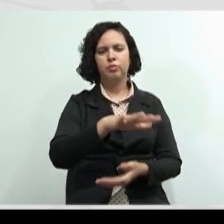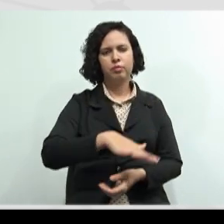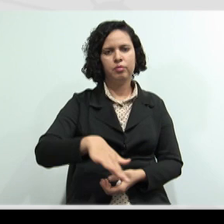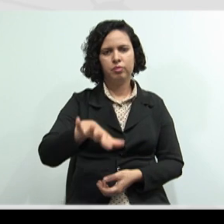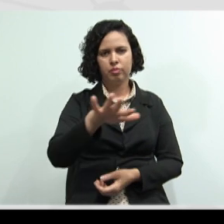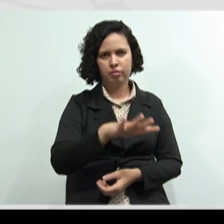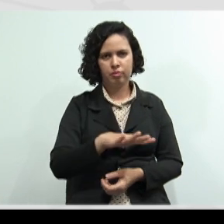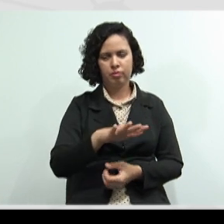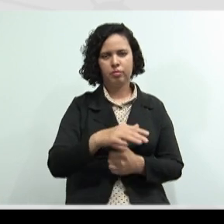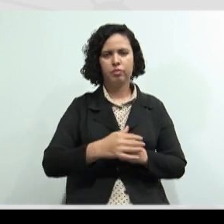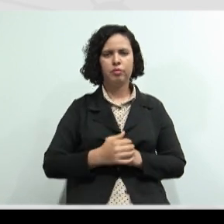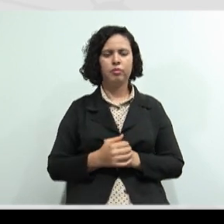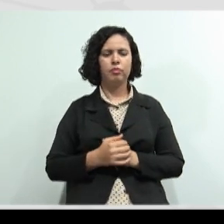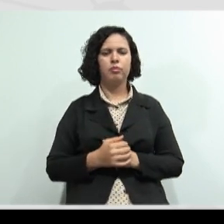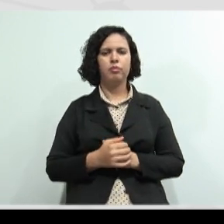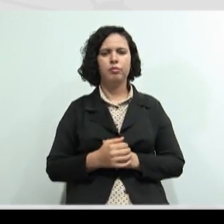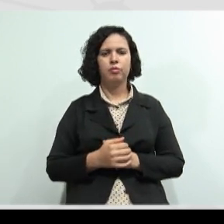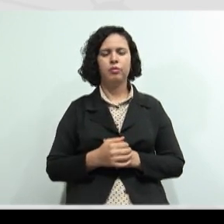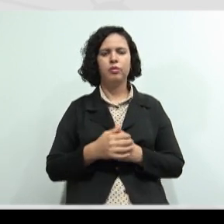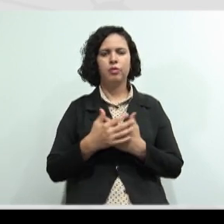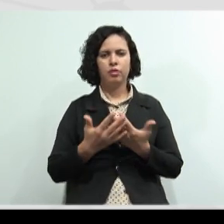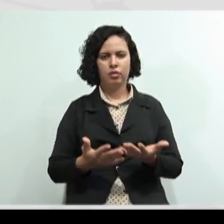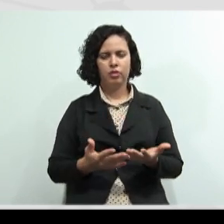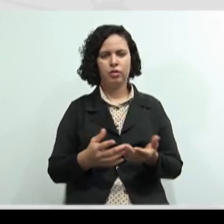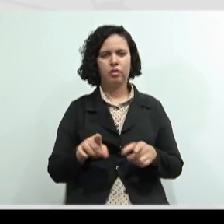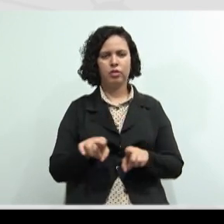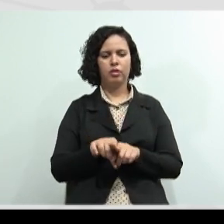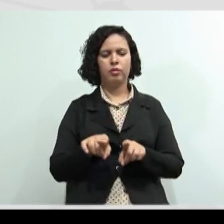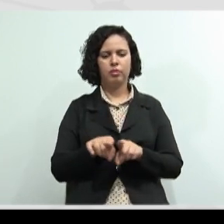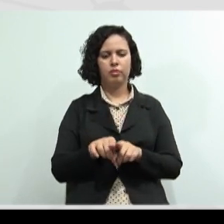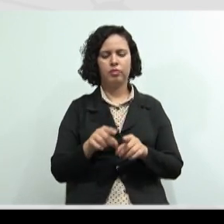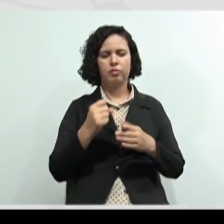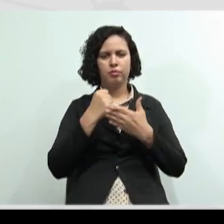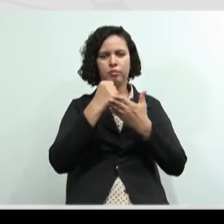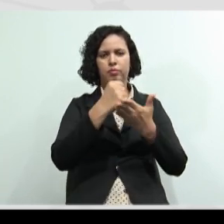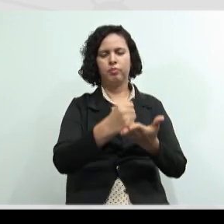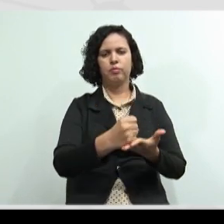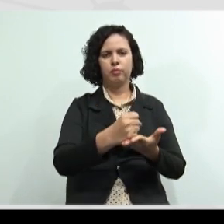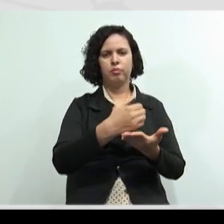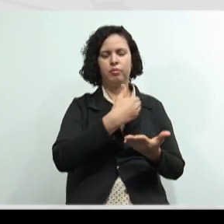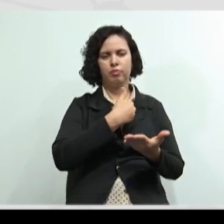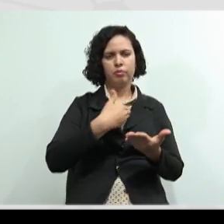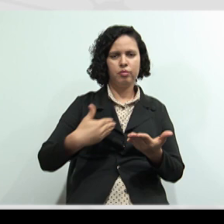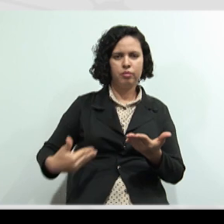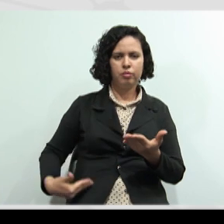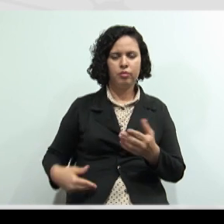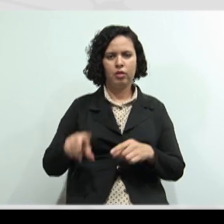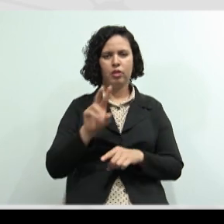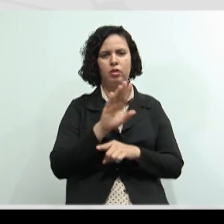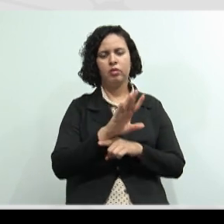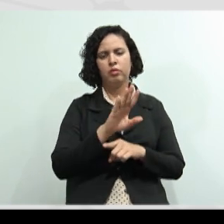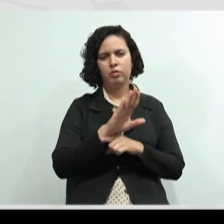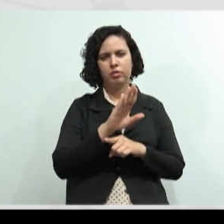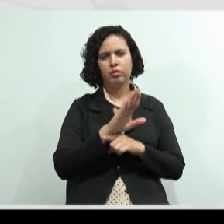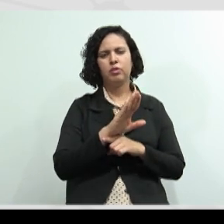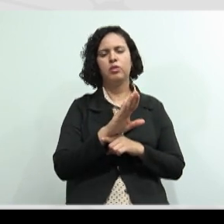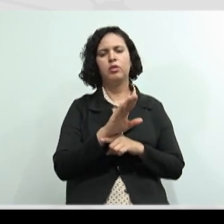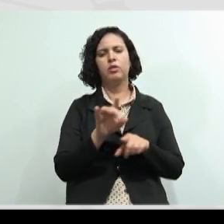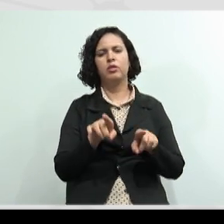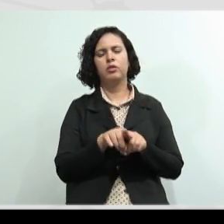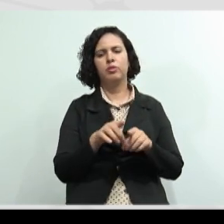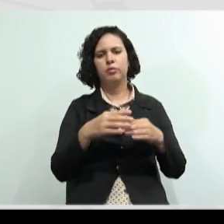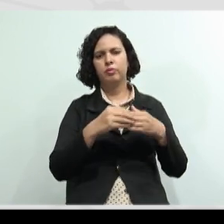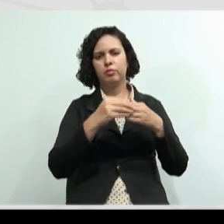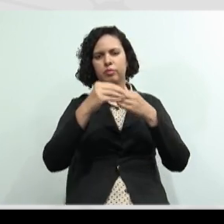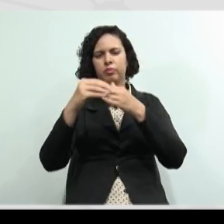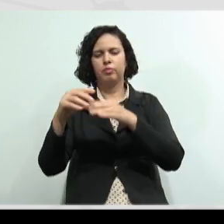cooperativismo, como os programas de apoio e incentivo à comercialização comum e institucional,